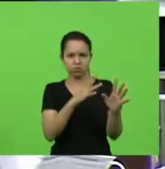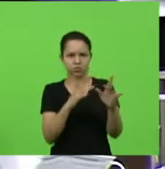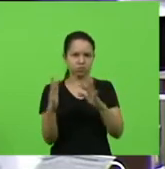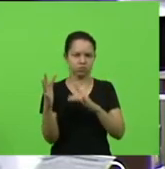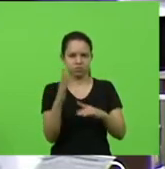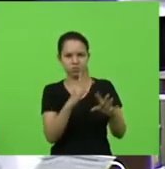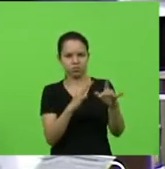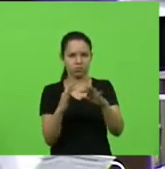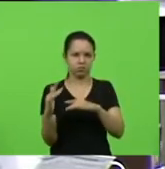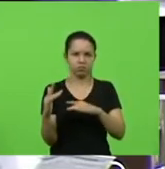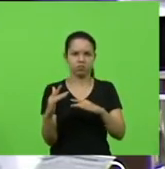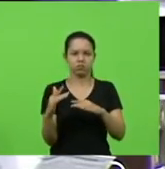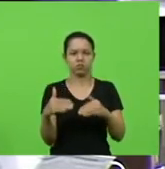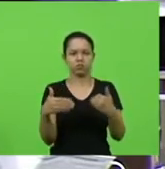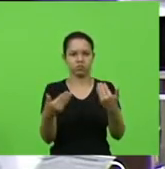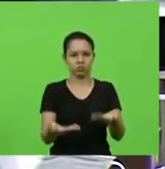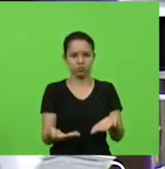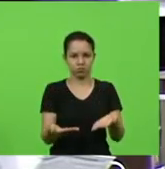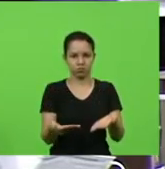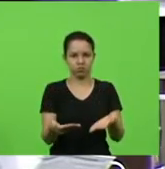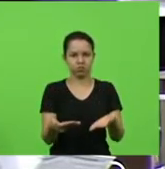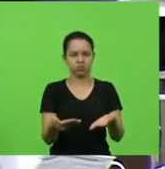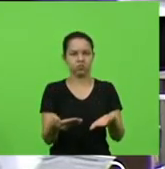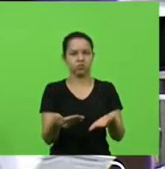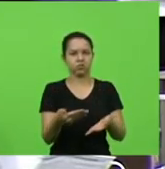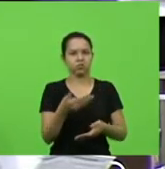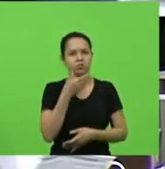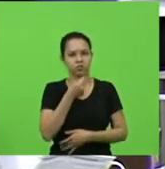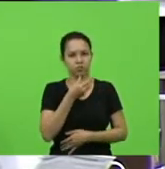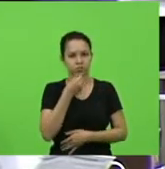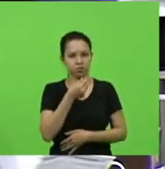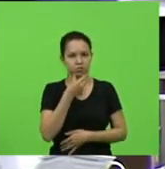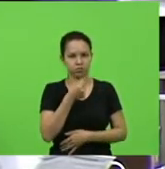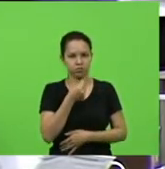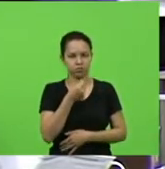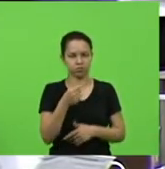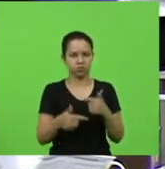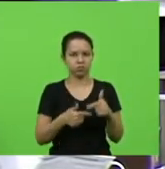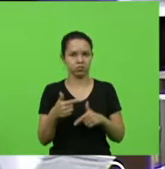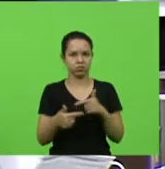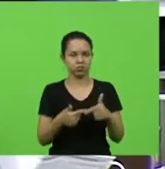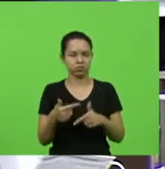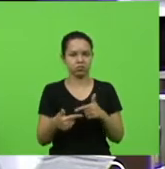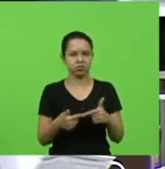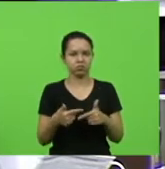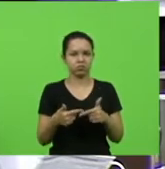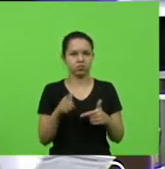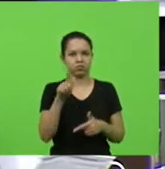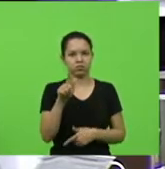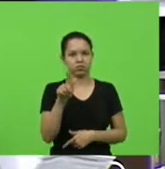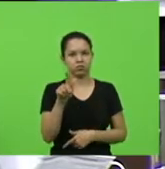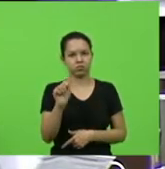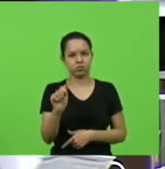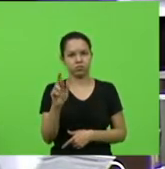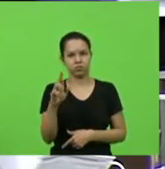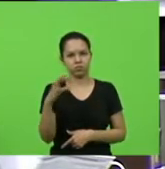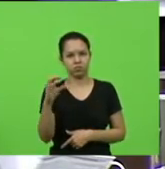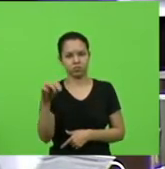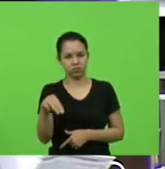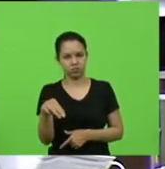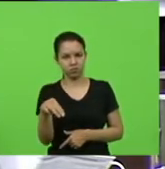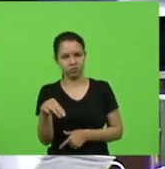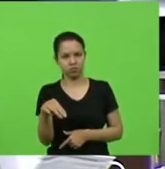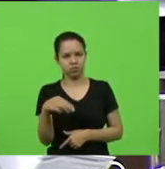na frente da choperia. Quando o garçom, deputado Felipe Estevão, da choperia, decide sair da